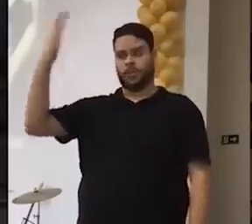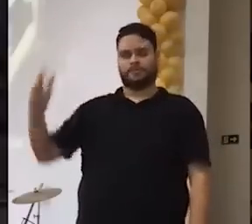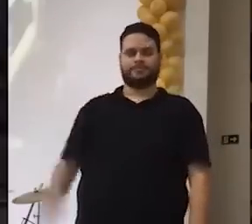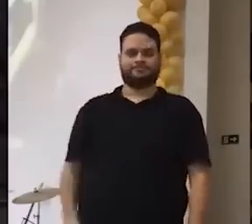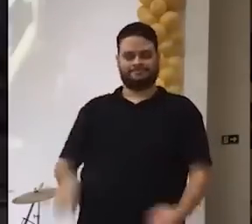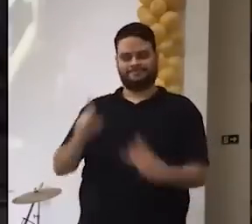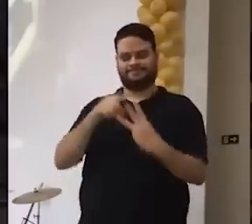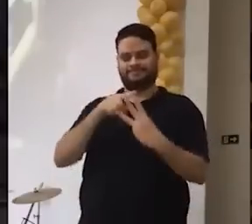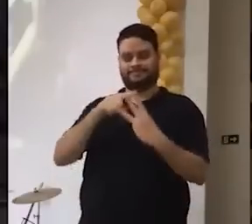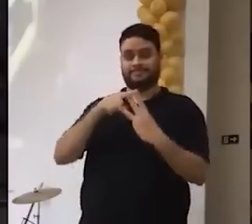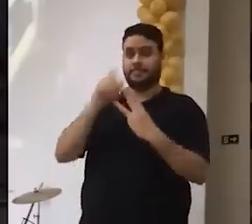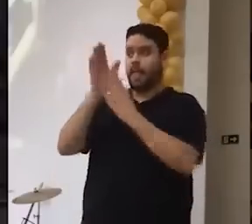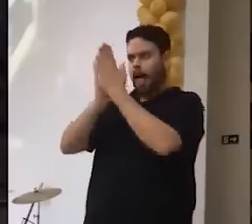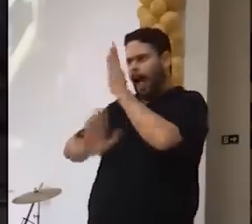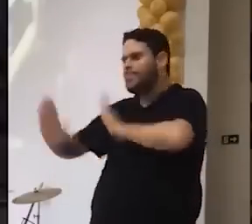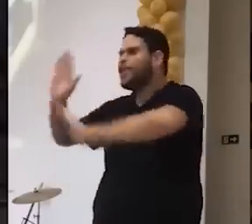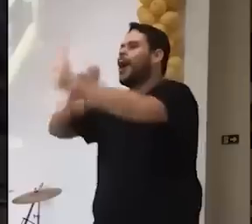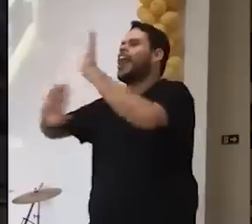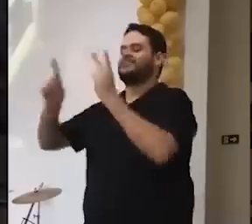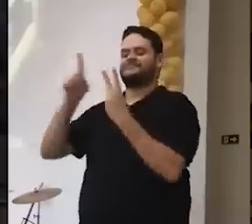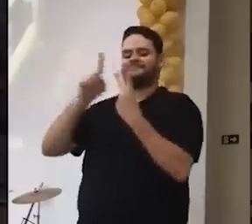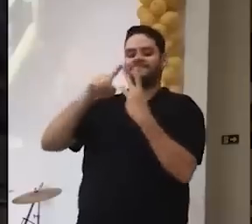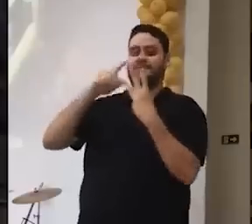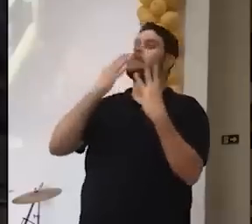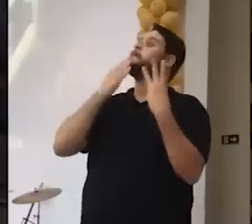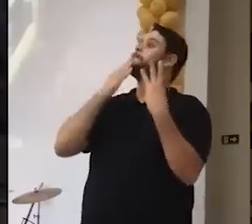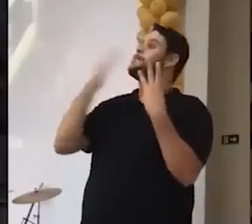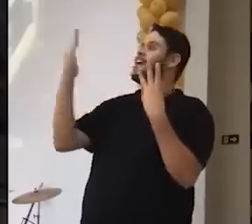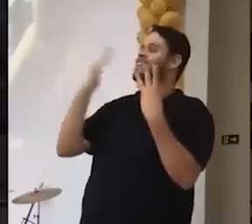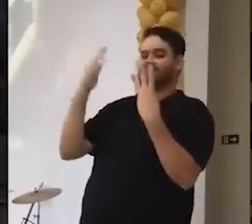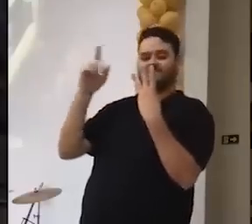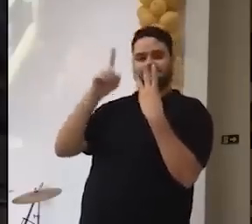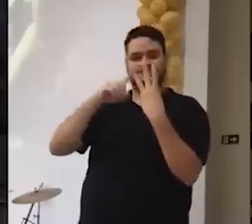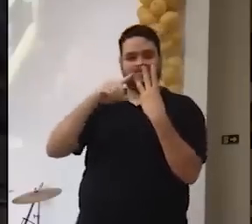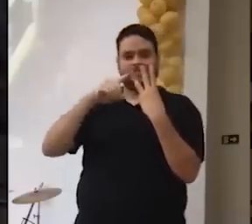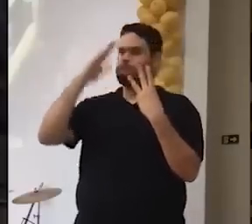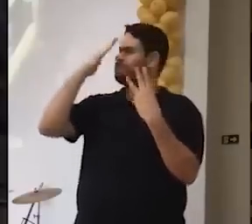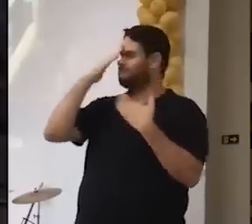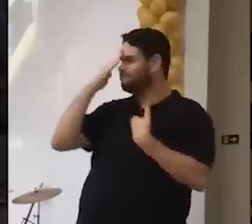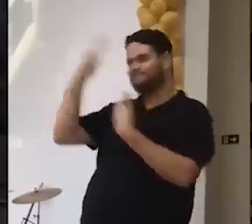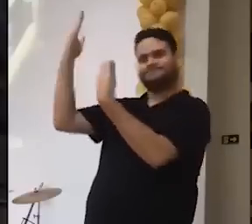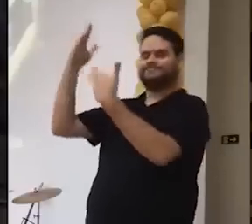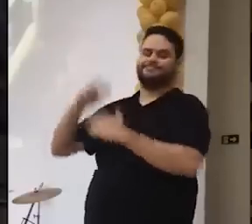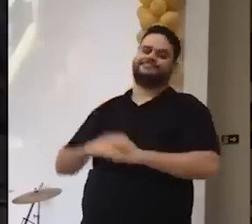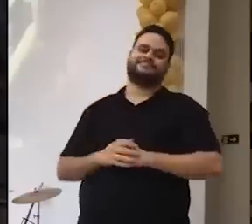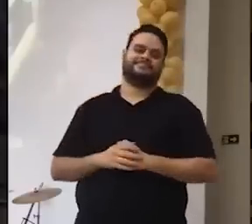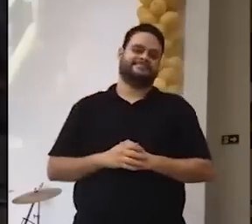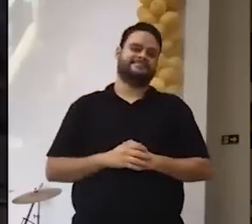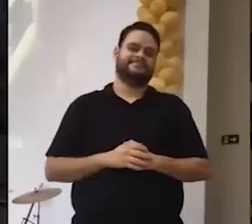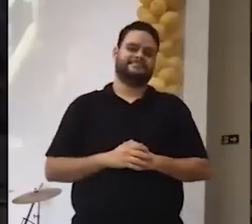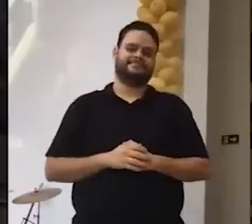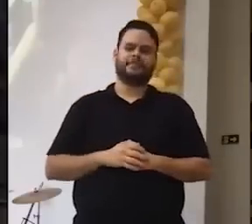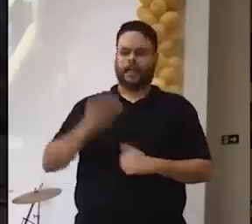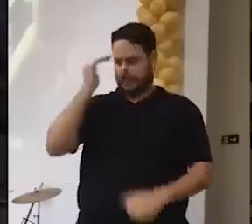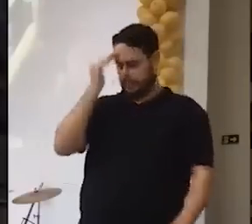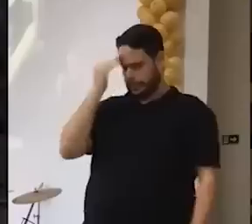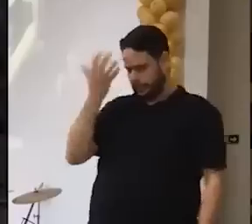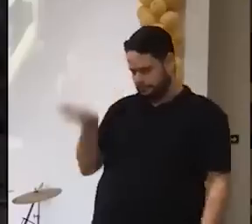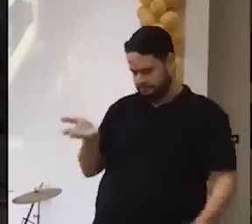Deus. Quando você pede a Deus. E quando você dá graças a Deus. Agora vamos entender de